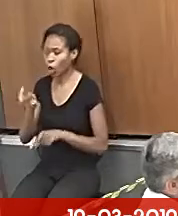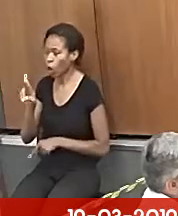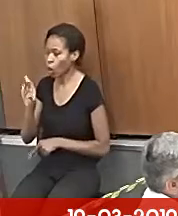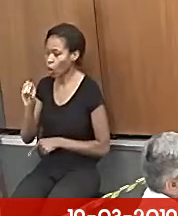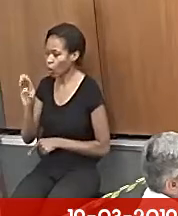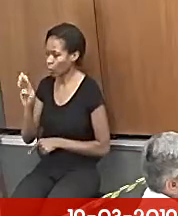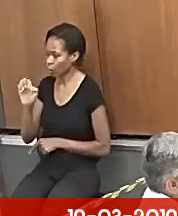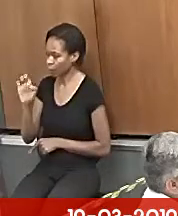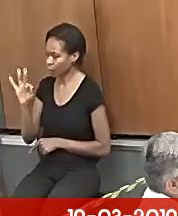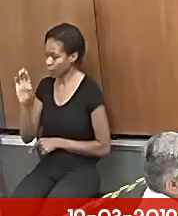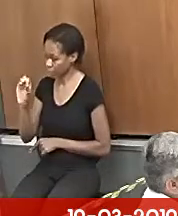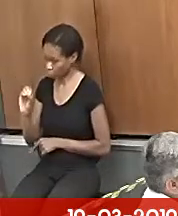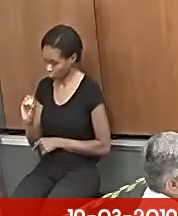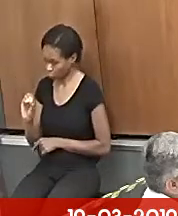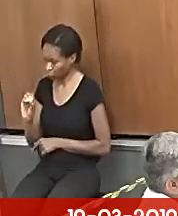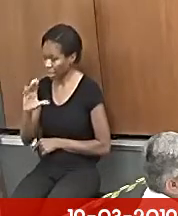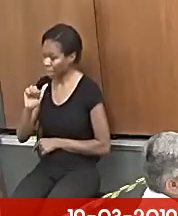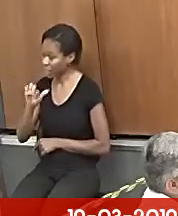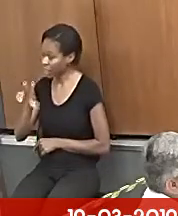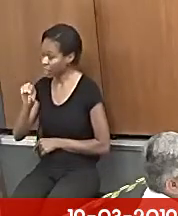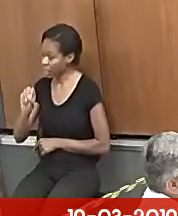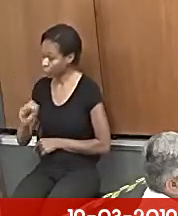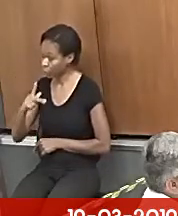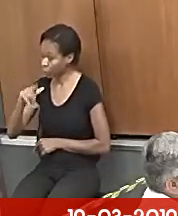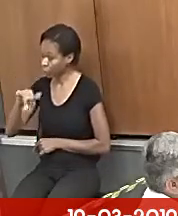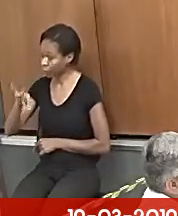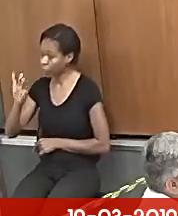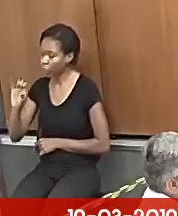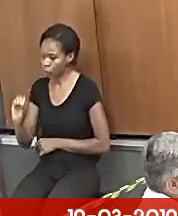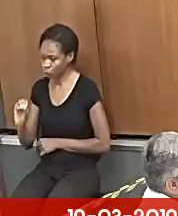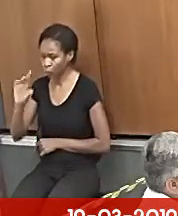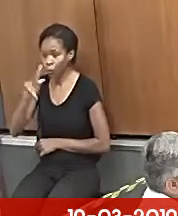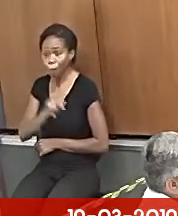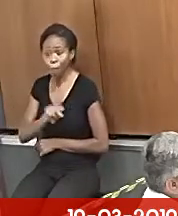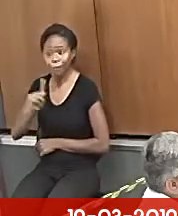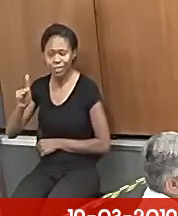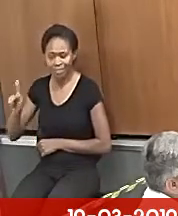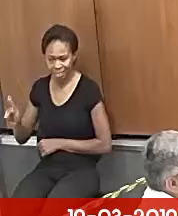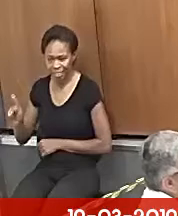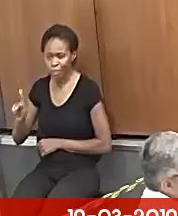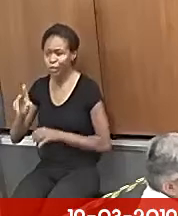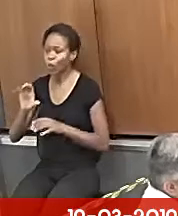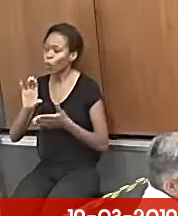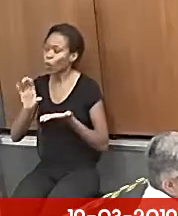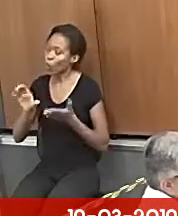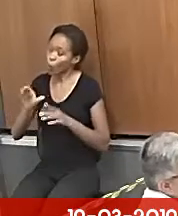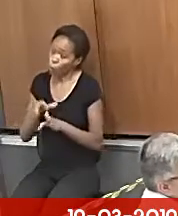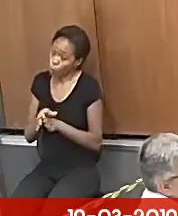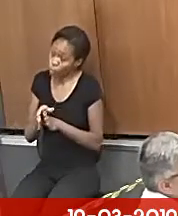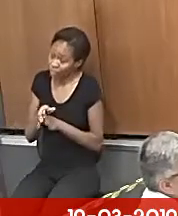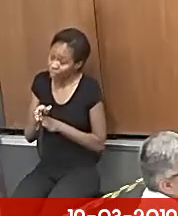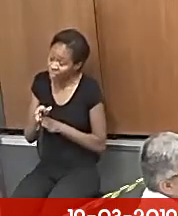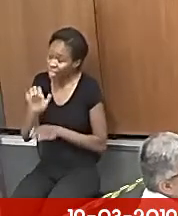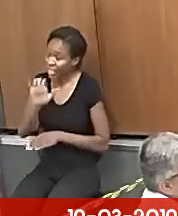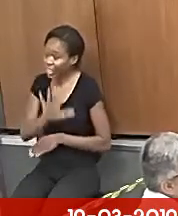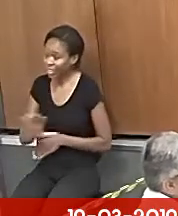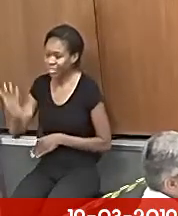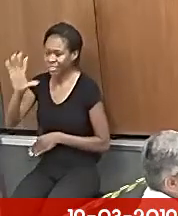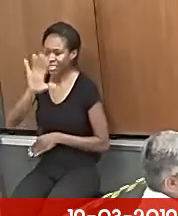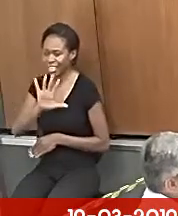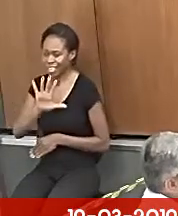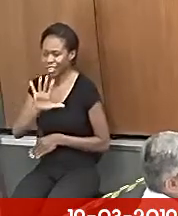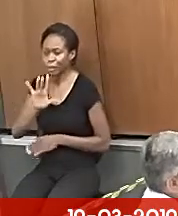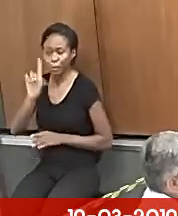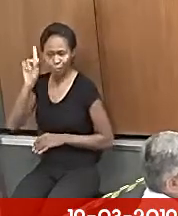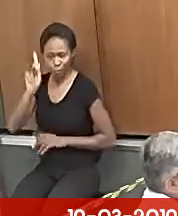pinto que é presidente do conselho estadual de defesa dos direitos da pessoa com deficiência o conped seja bem-vindo roberto